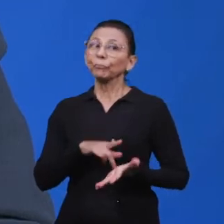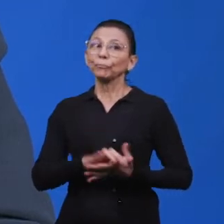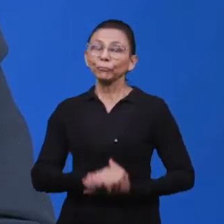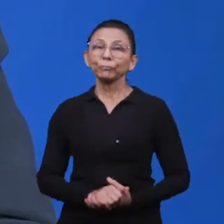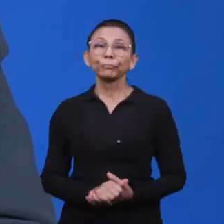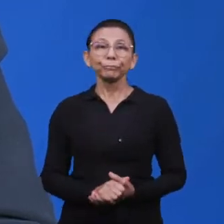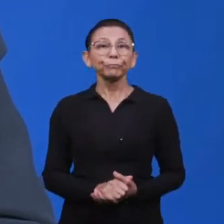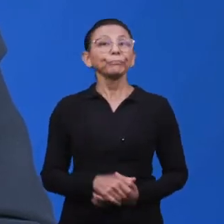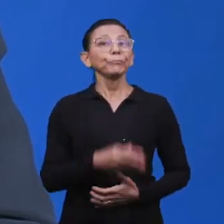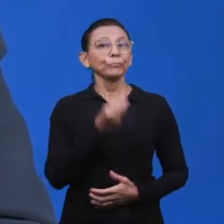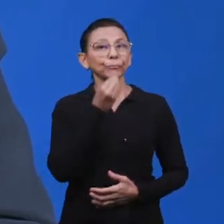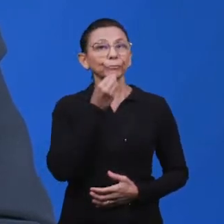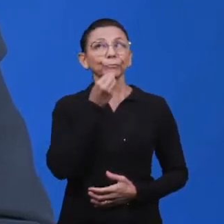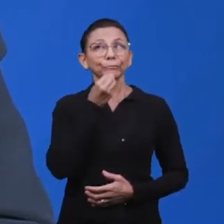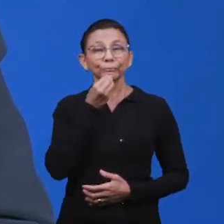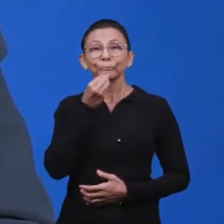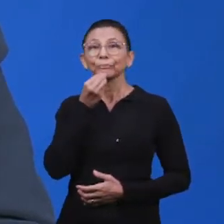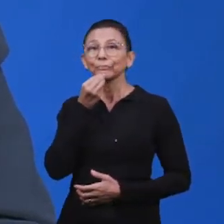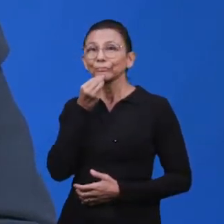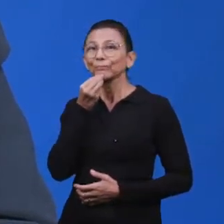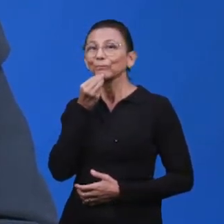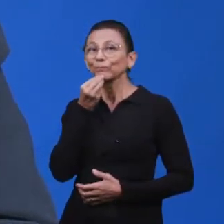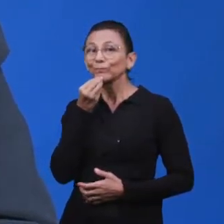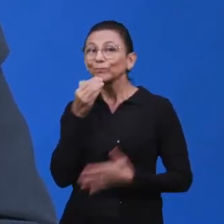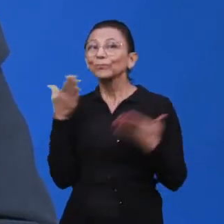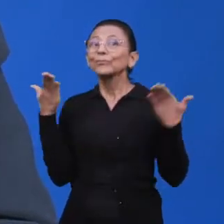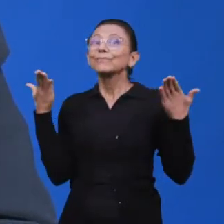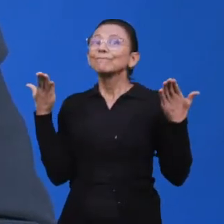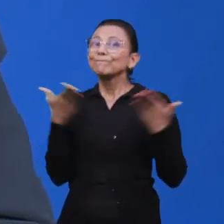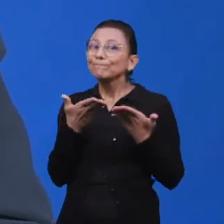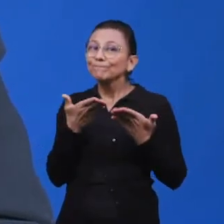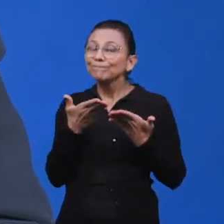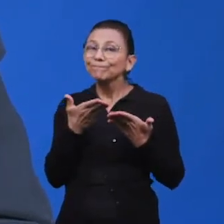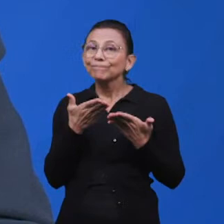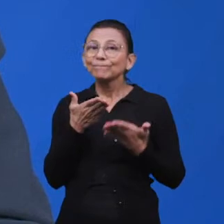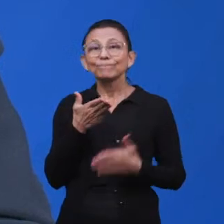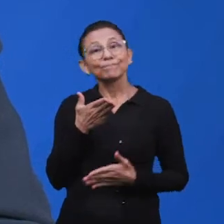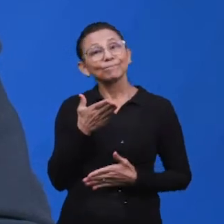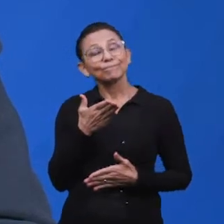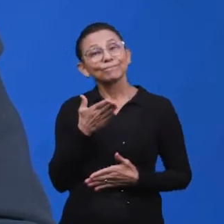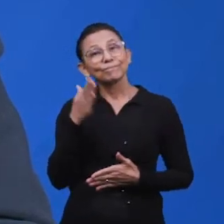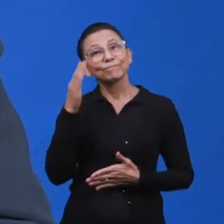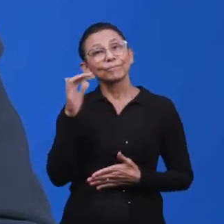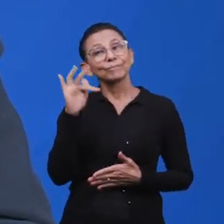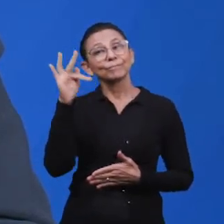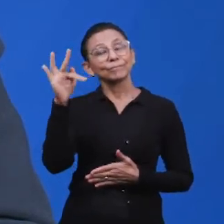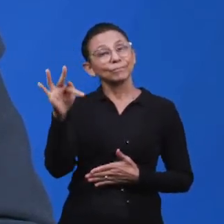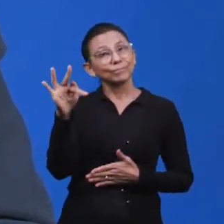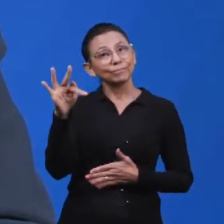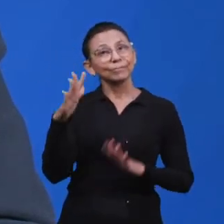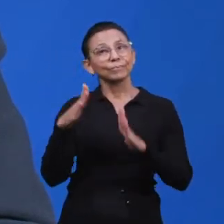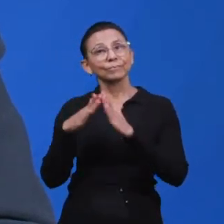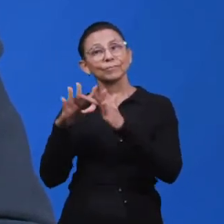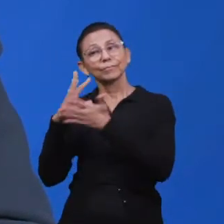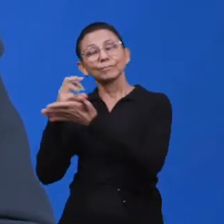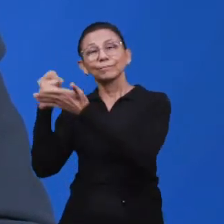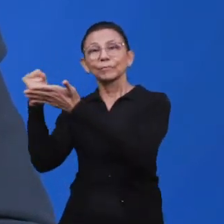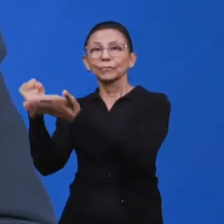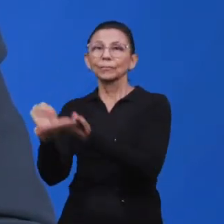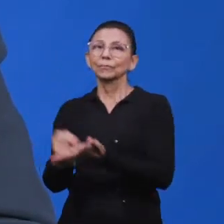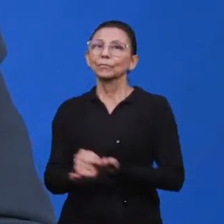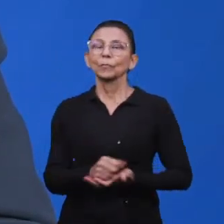com o Senhor, a nossa oportunidade com o Senhor, ela é agora, porque amanhã, ou seja, depois do arrebatamento da igreja, não haverá